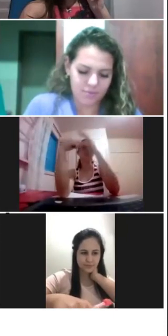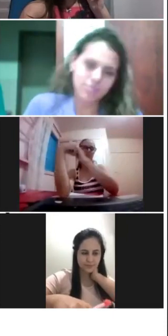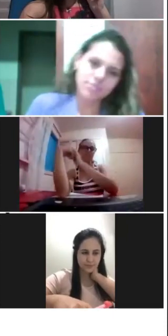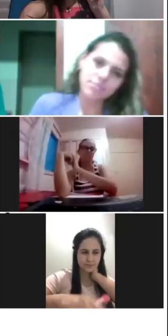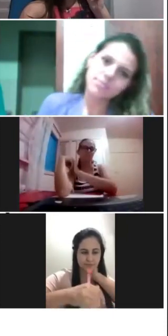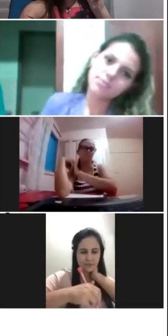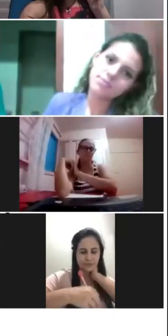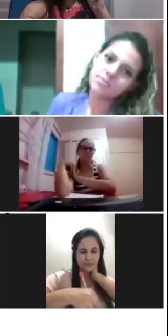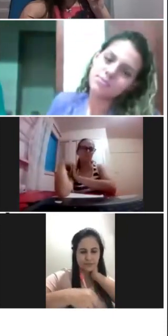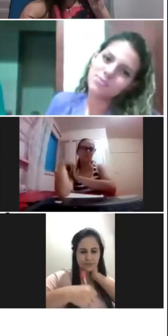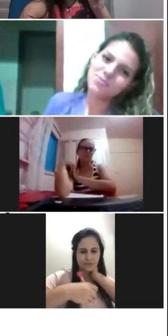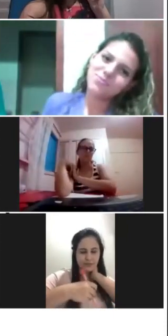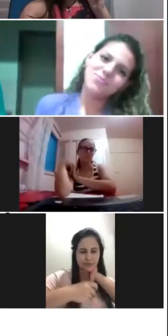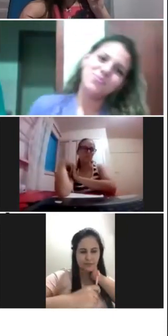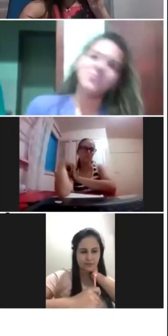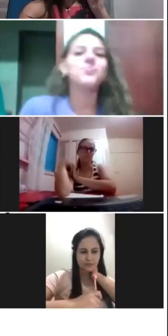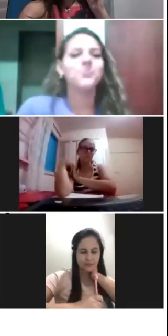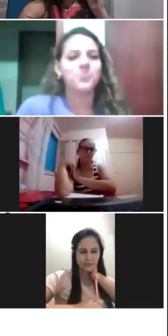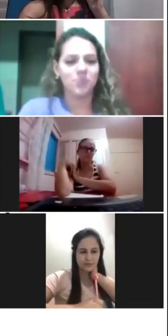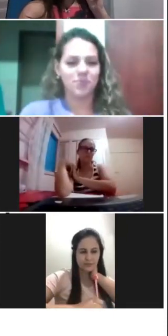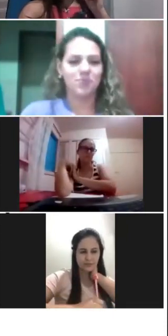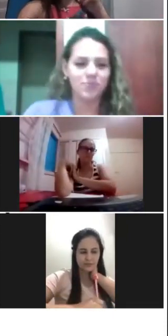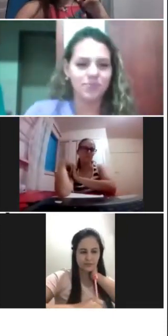E eu vou deixar uma última questão aqui